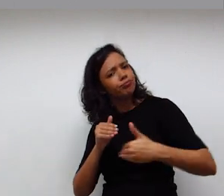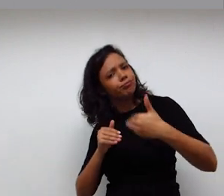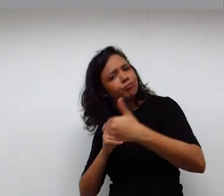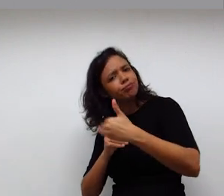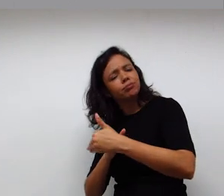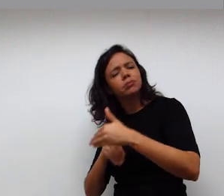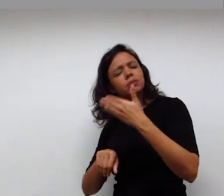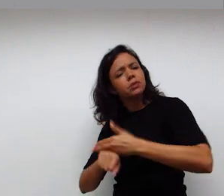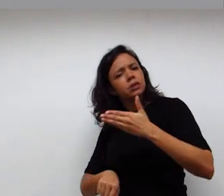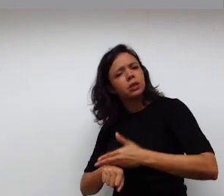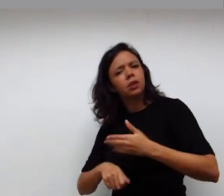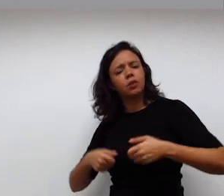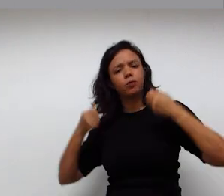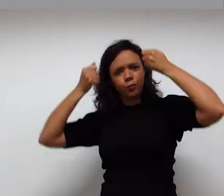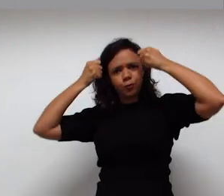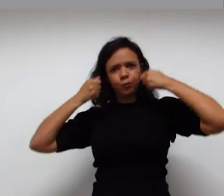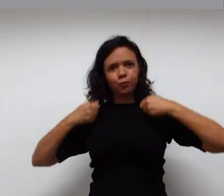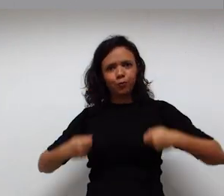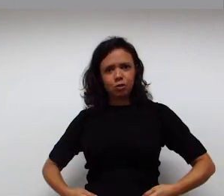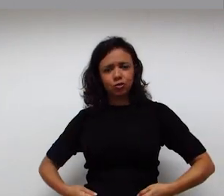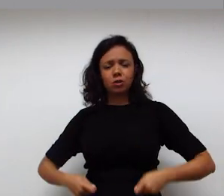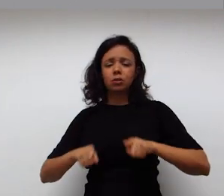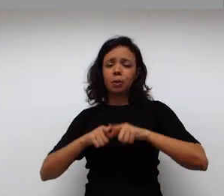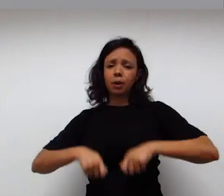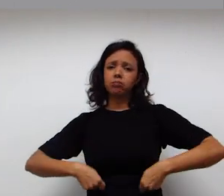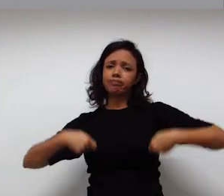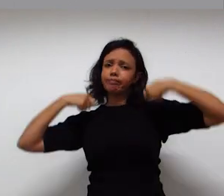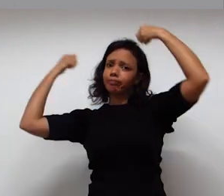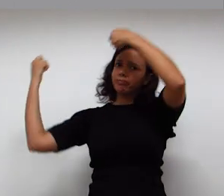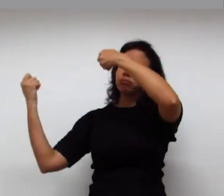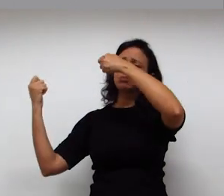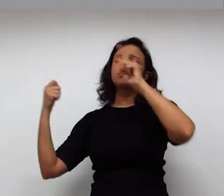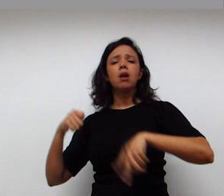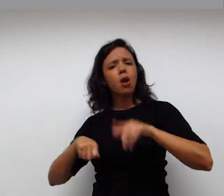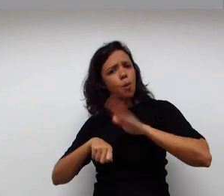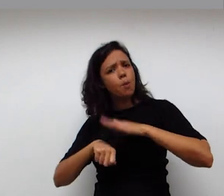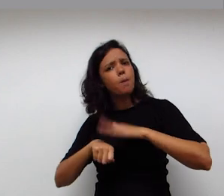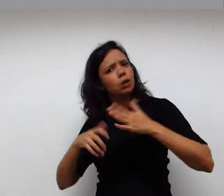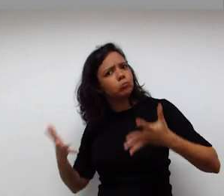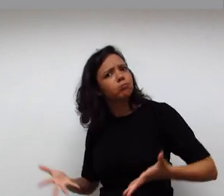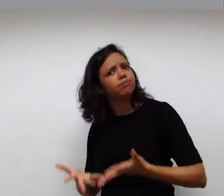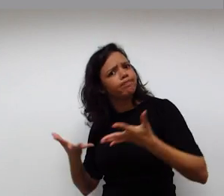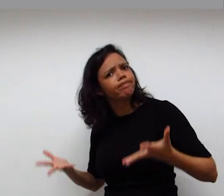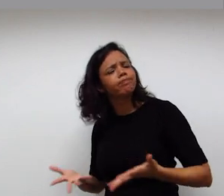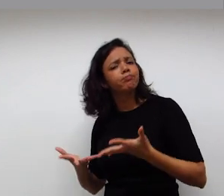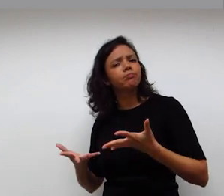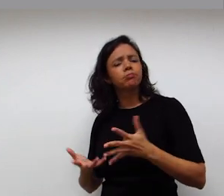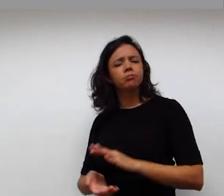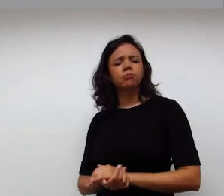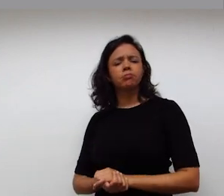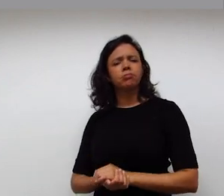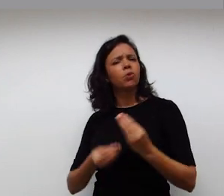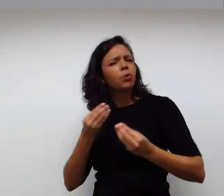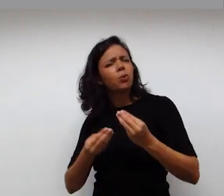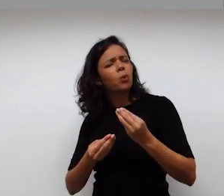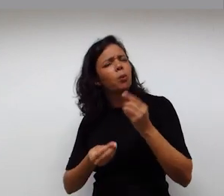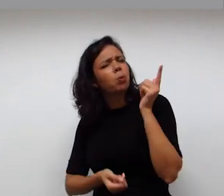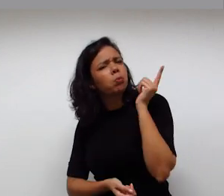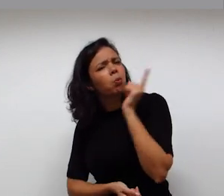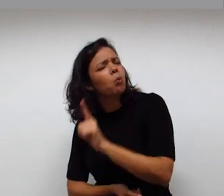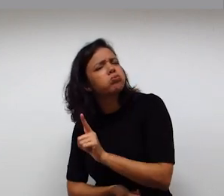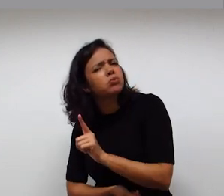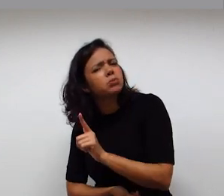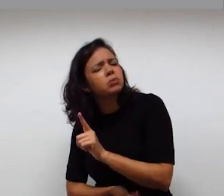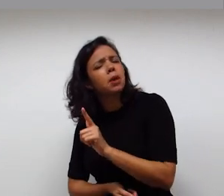vestir e o despir também pode ser um momento de estimulação. E como fazer isso? Bem, você